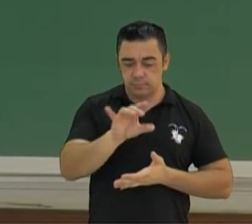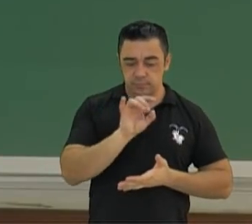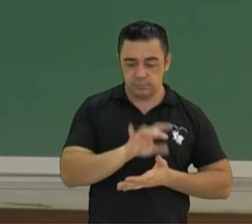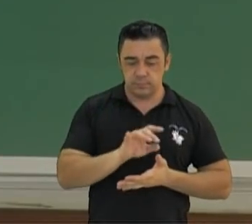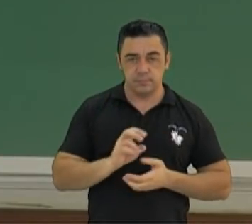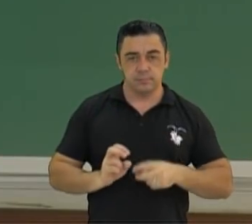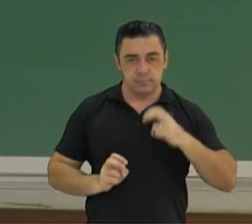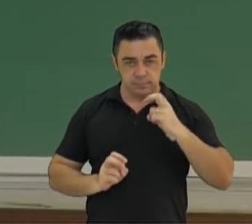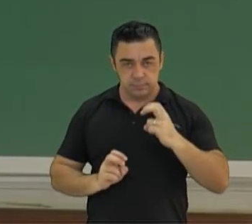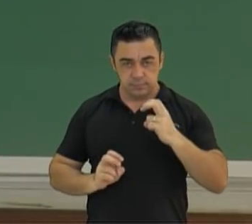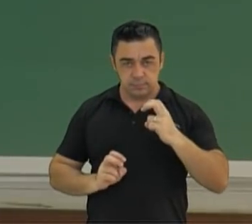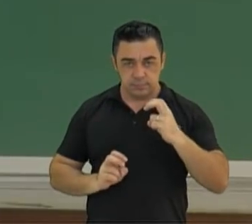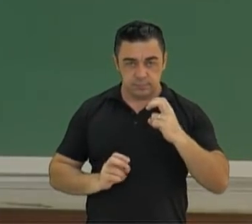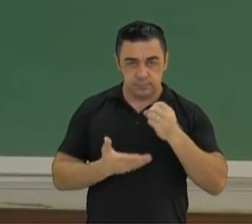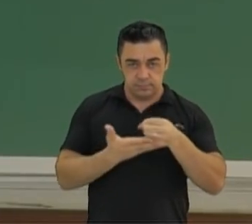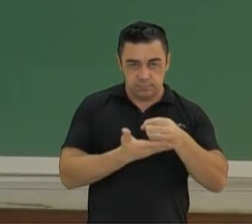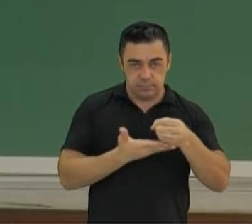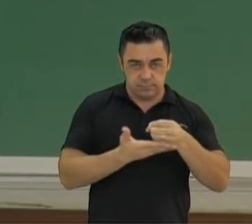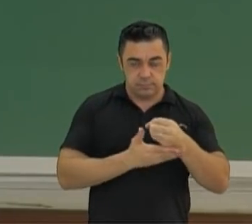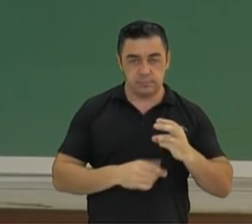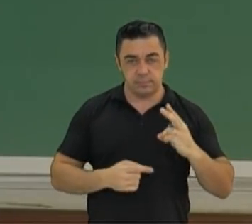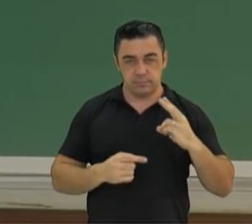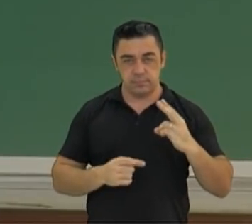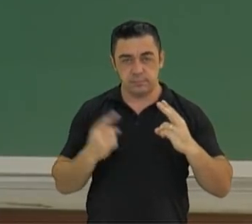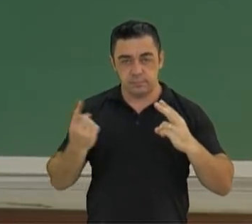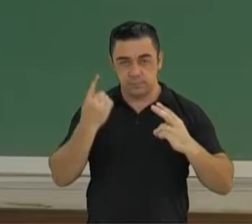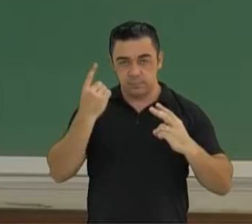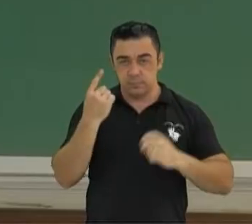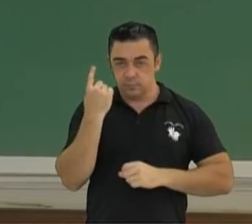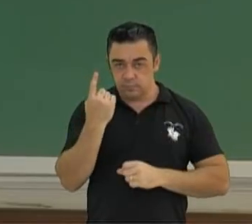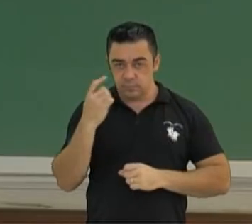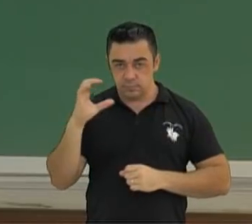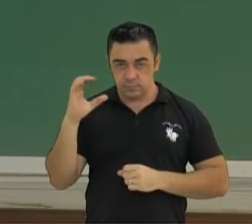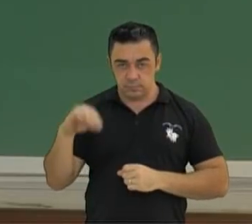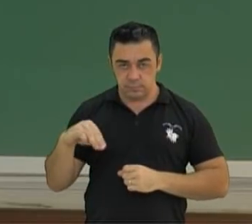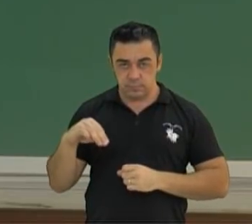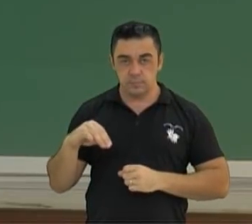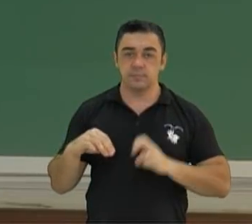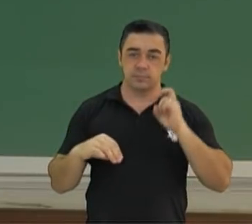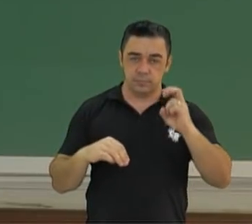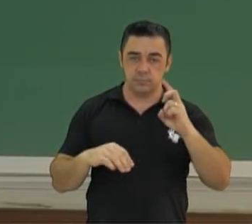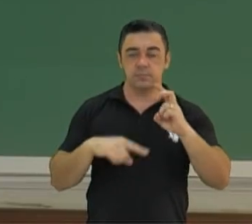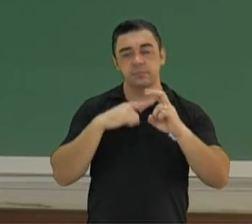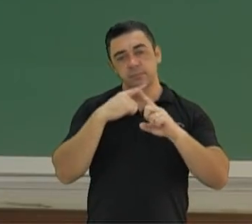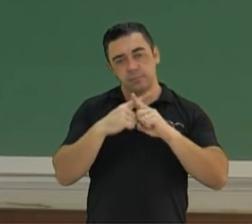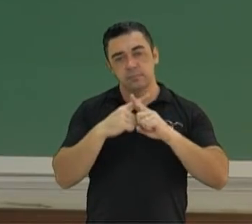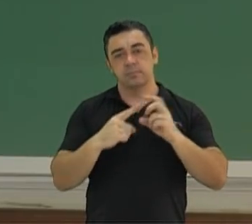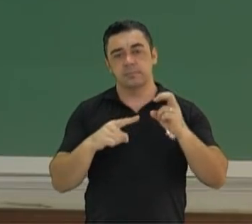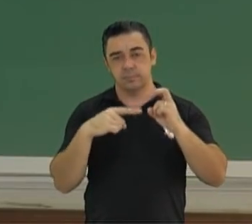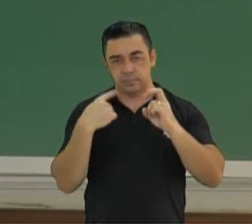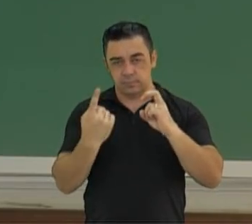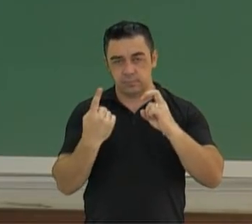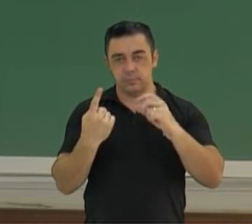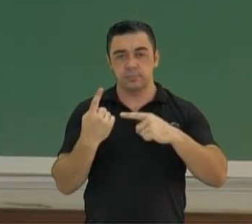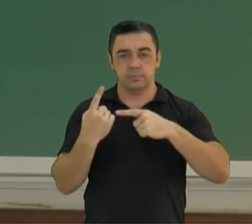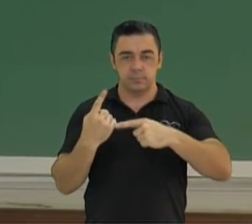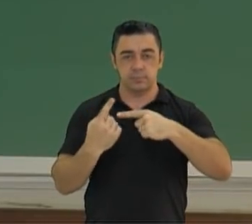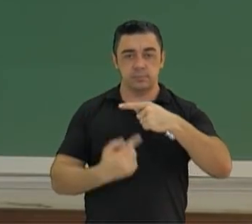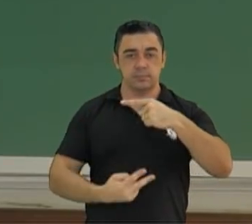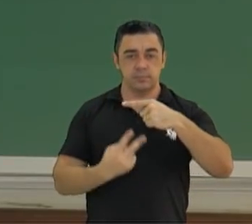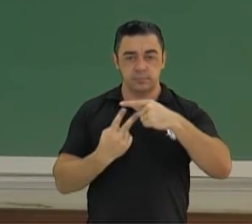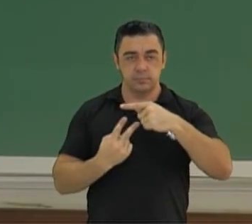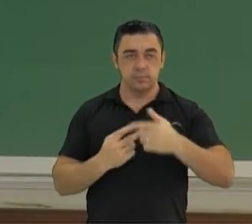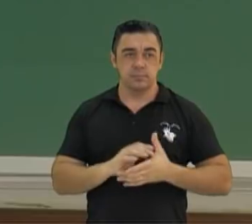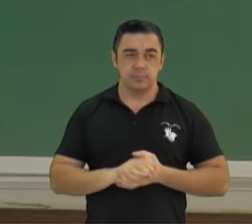de 5 centímetros e a altura de 1 centímetro. A gente sabe que para calcular a área do